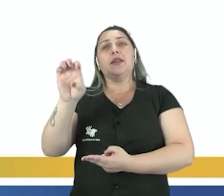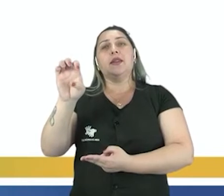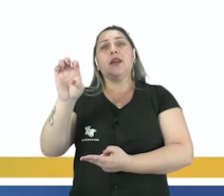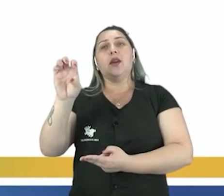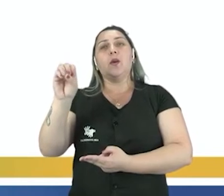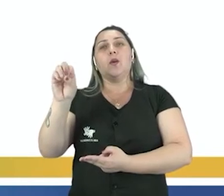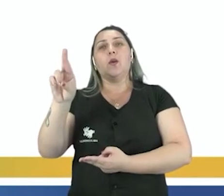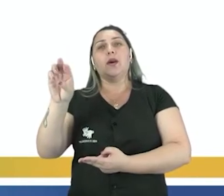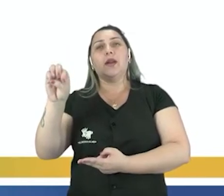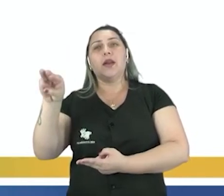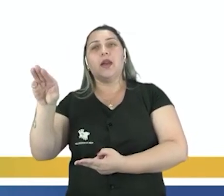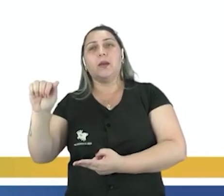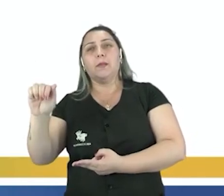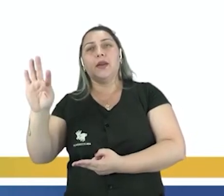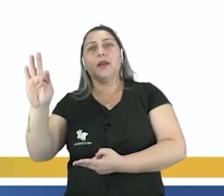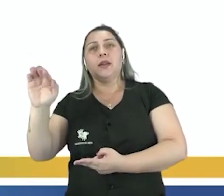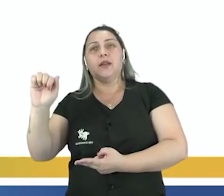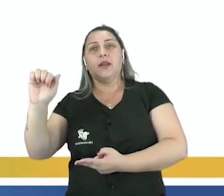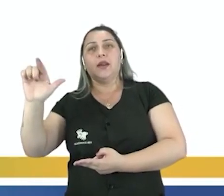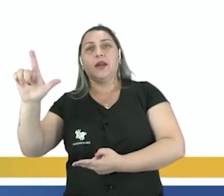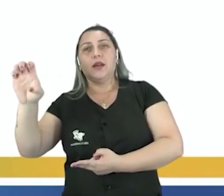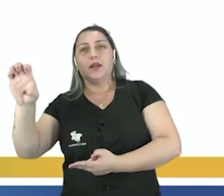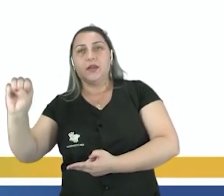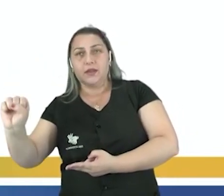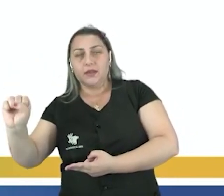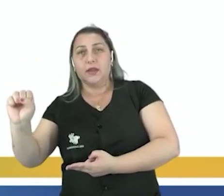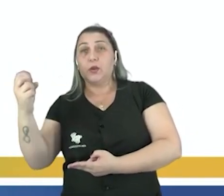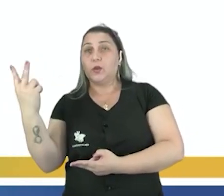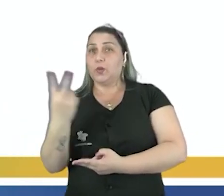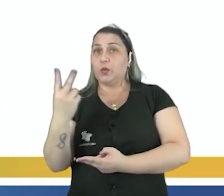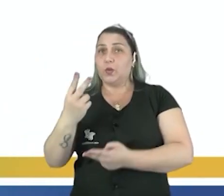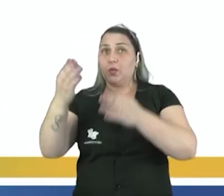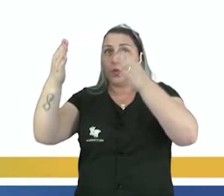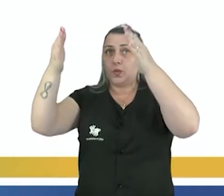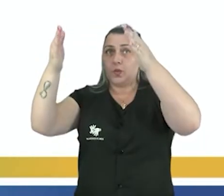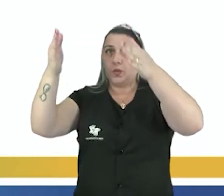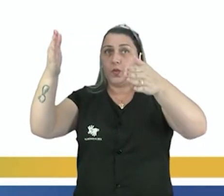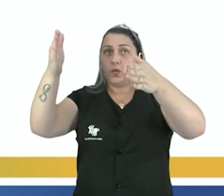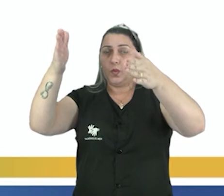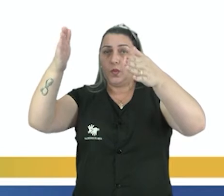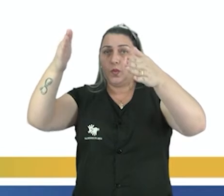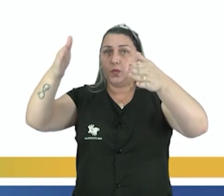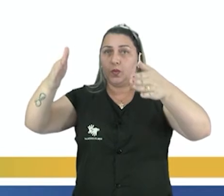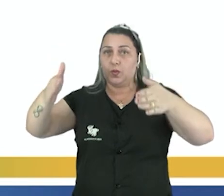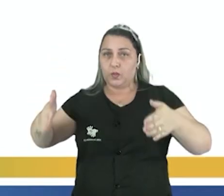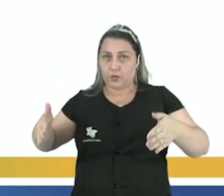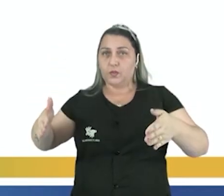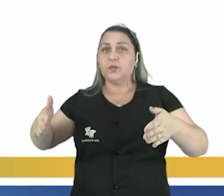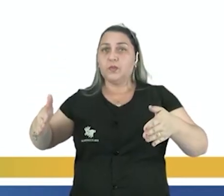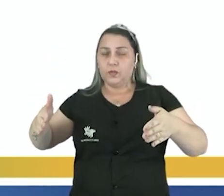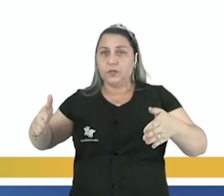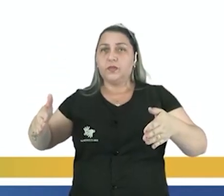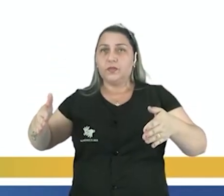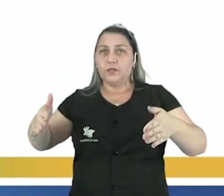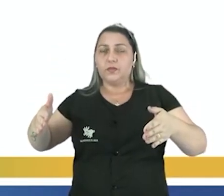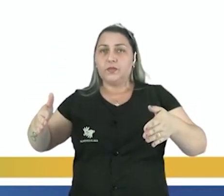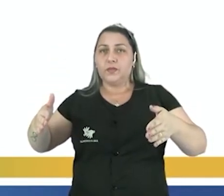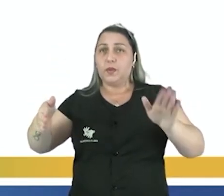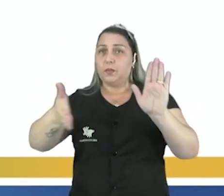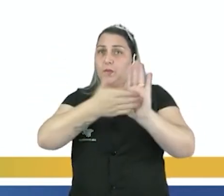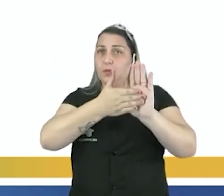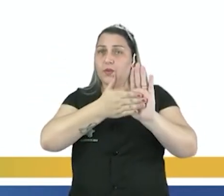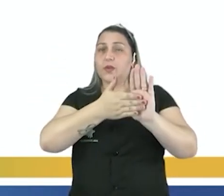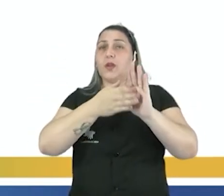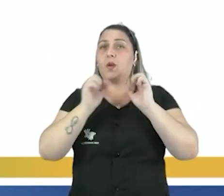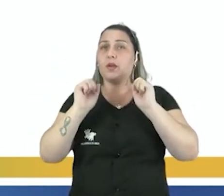Ou seja, se eu tenho 3 retas paralelas cortadas por 2 transversais, os segmentos entre essas retas paralelas são